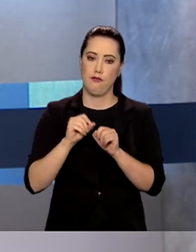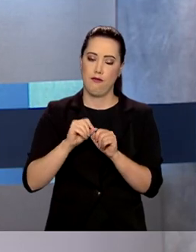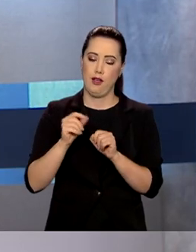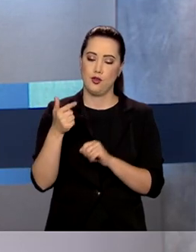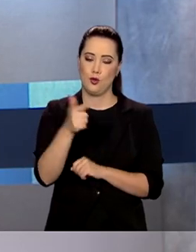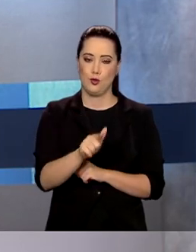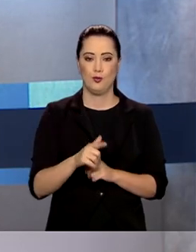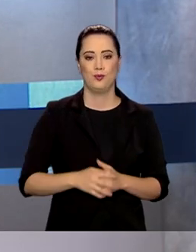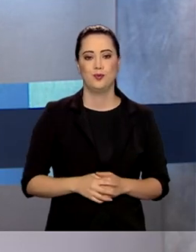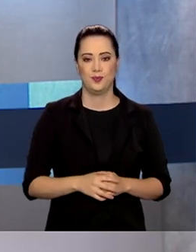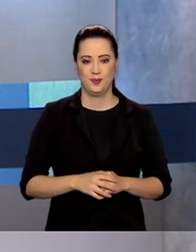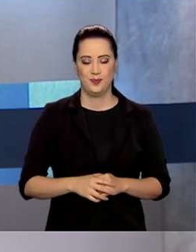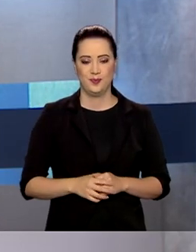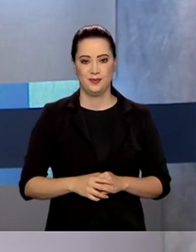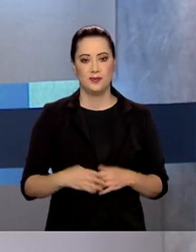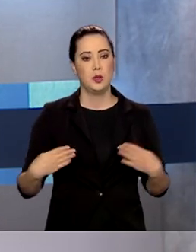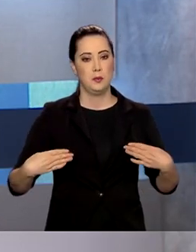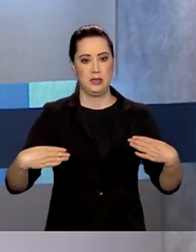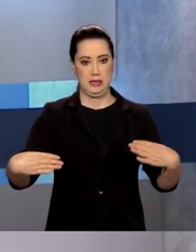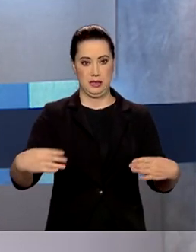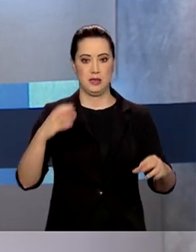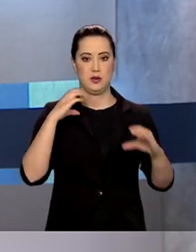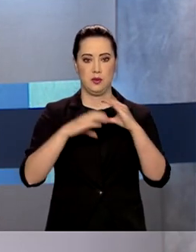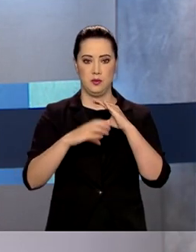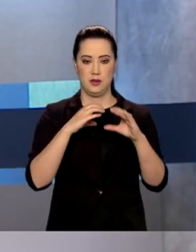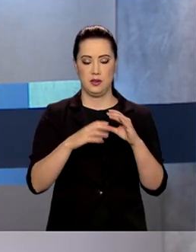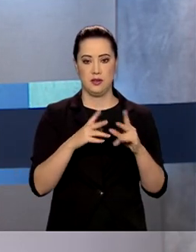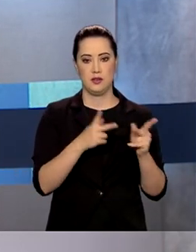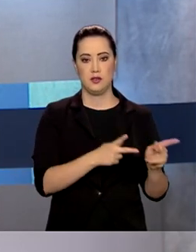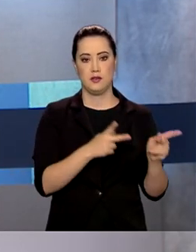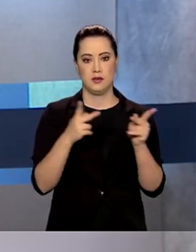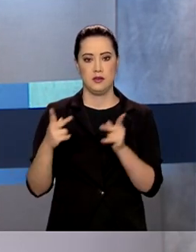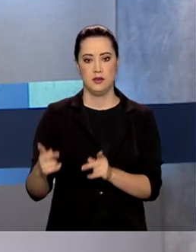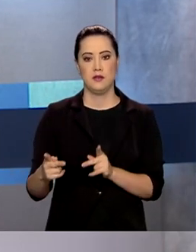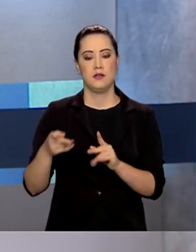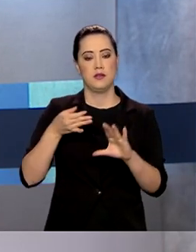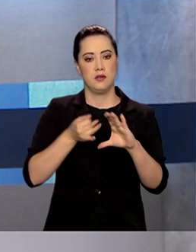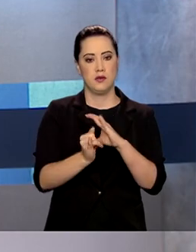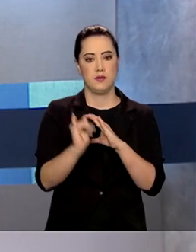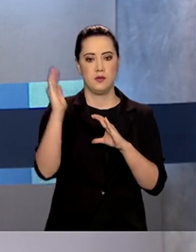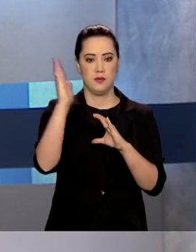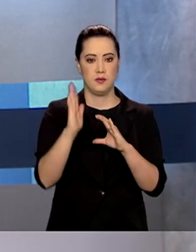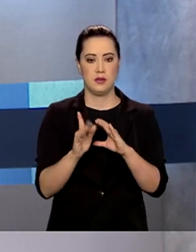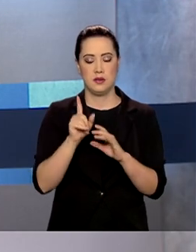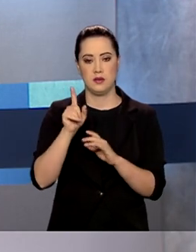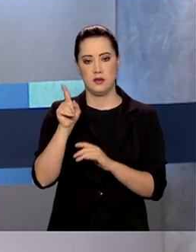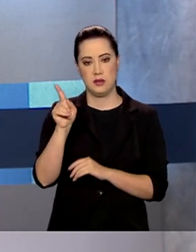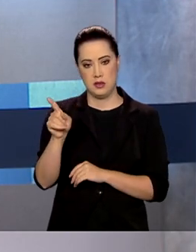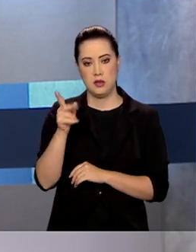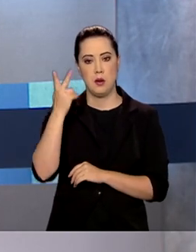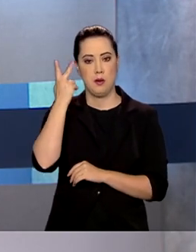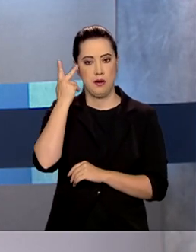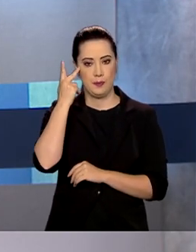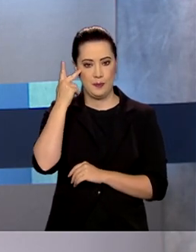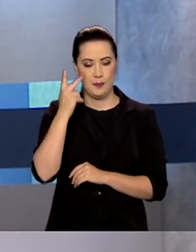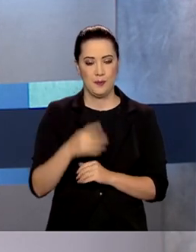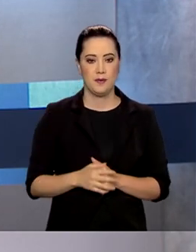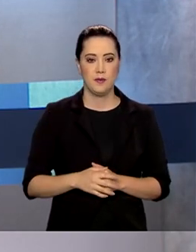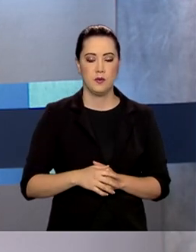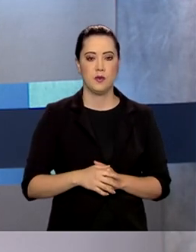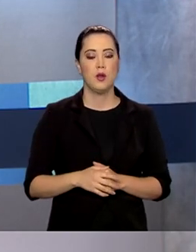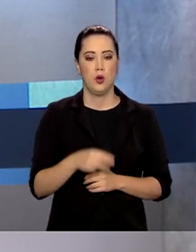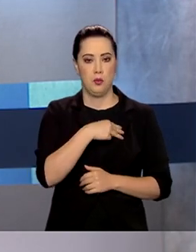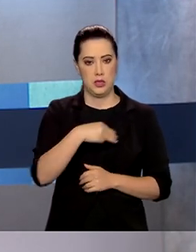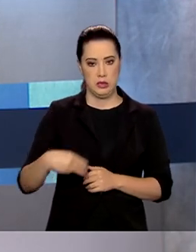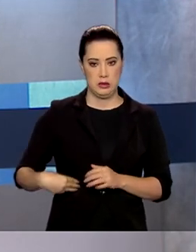e o Ministro das Comunicações fez uma visita à sede da empresa Brasil de Comunicação sa EBC em São Paulo